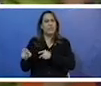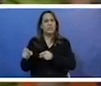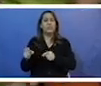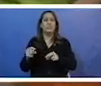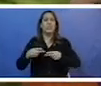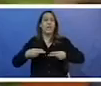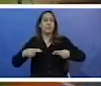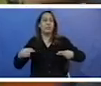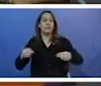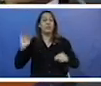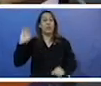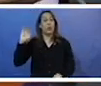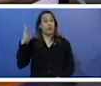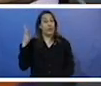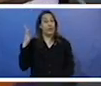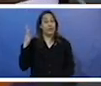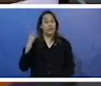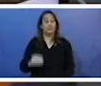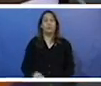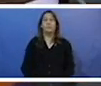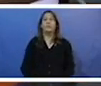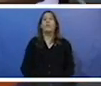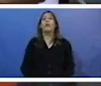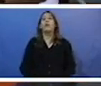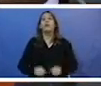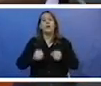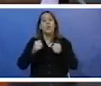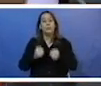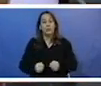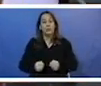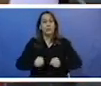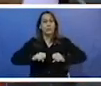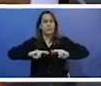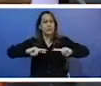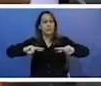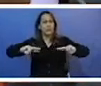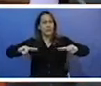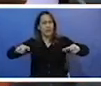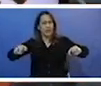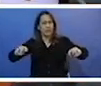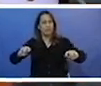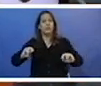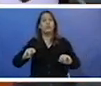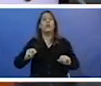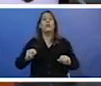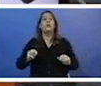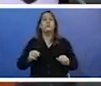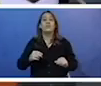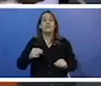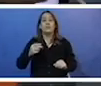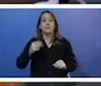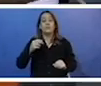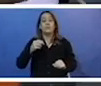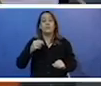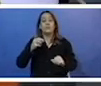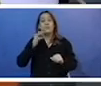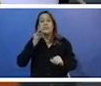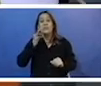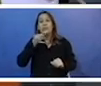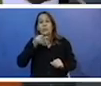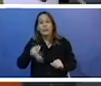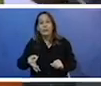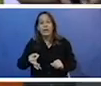fatos ocorridos. Então, os cordéis, eles podem ser, olha aqui, ó, para divertir, fazer uma crítica.